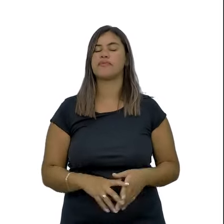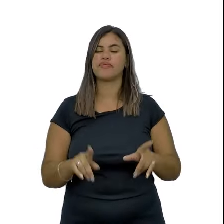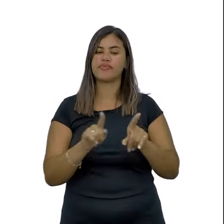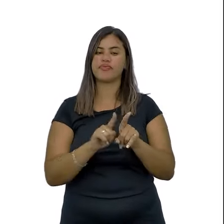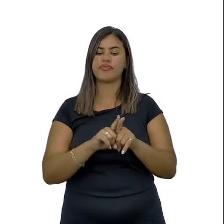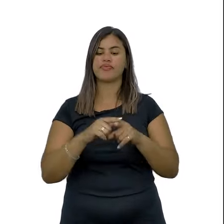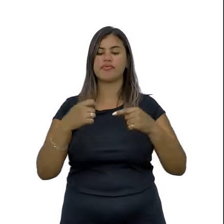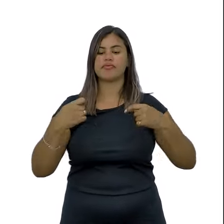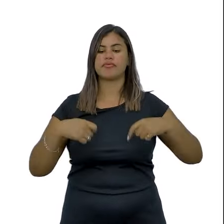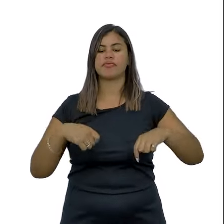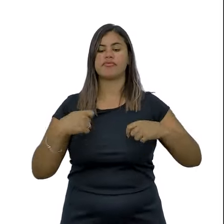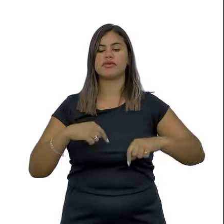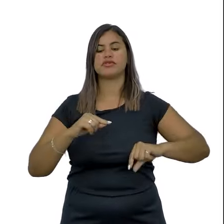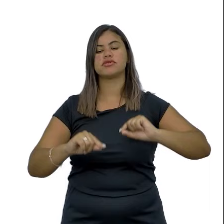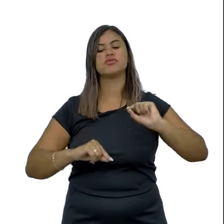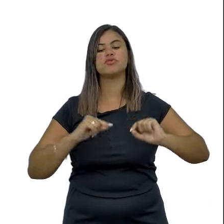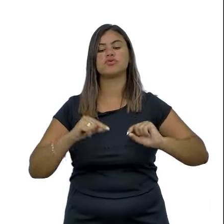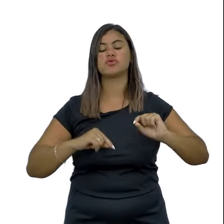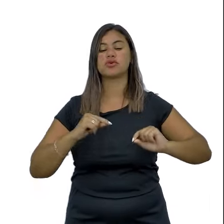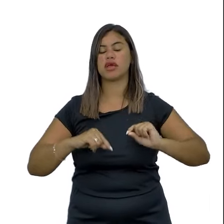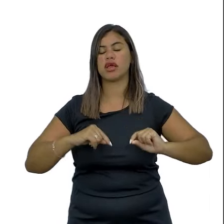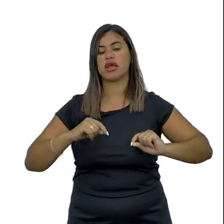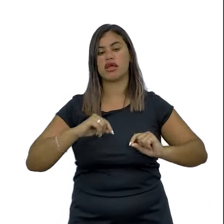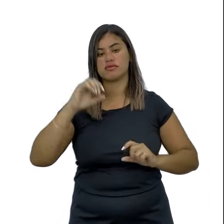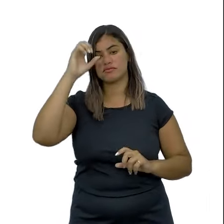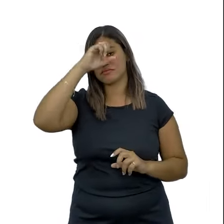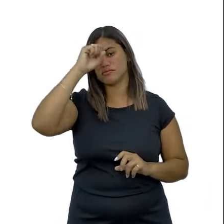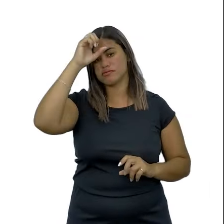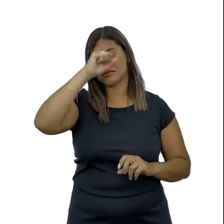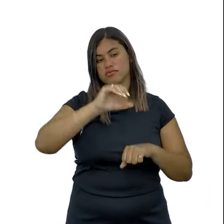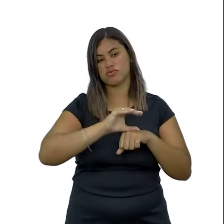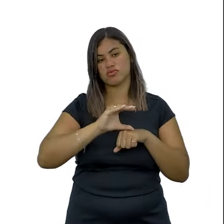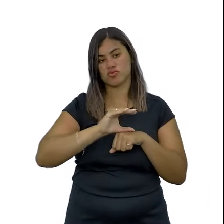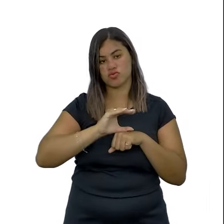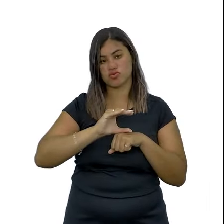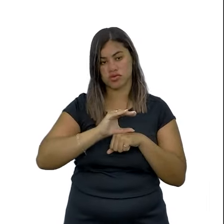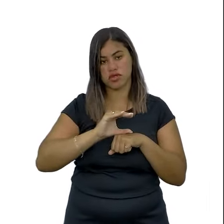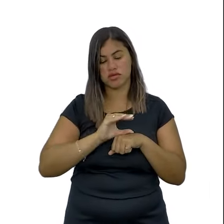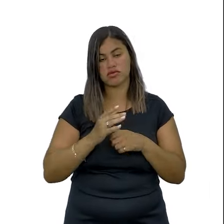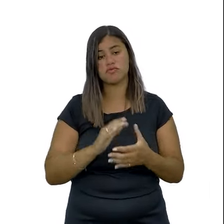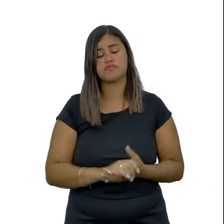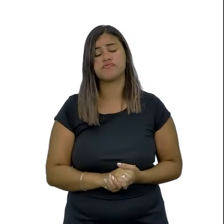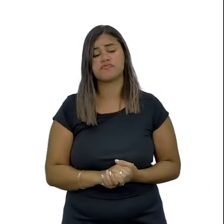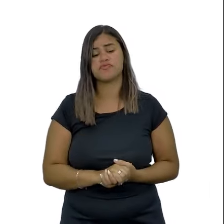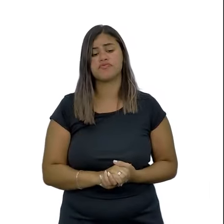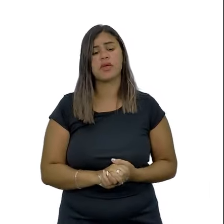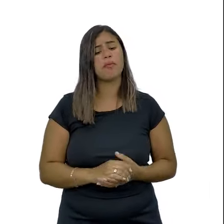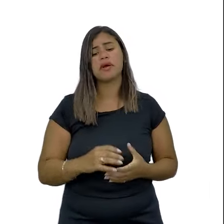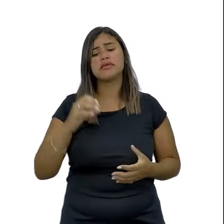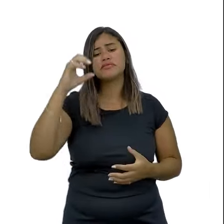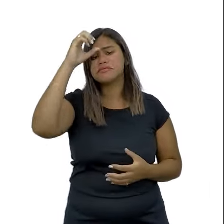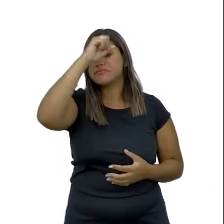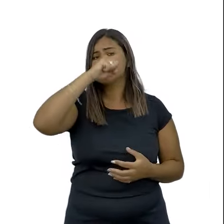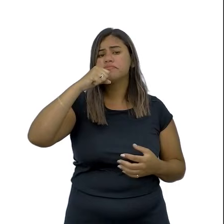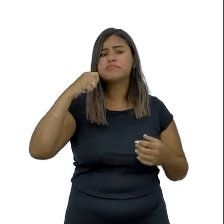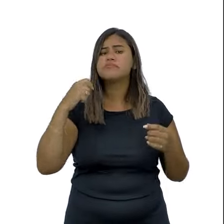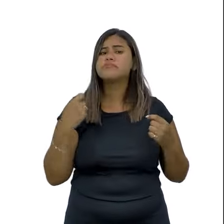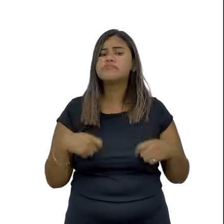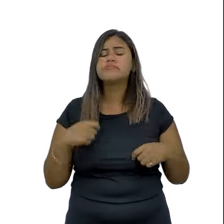além disso, nos conhecimentos em relação aos conceitos apresentados. Quem que precisa conhecer? O